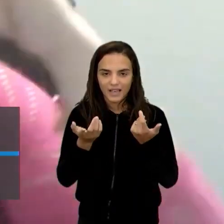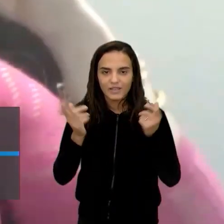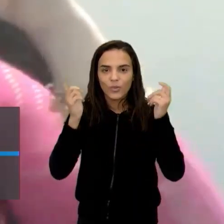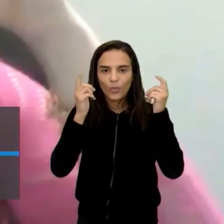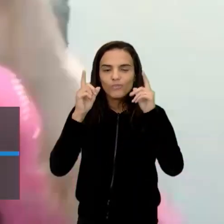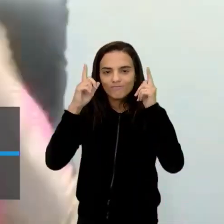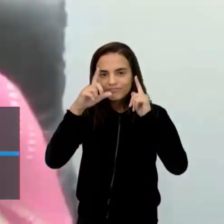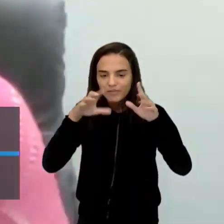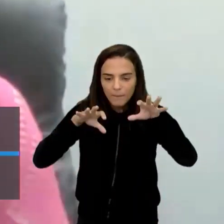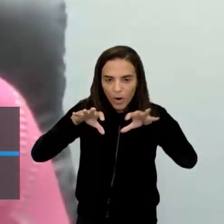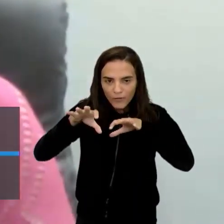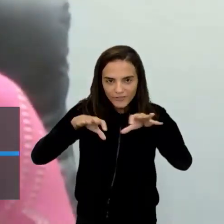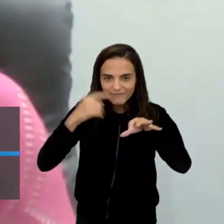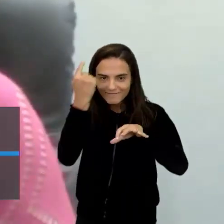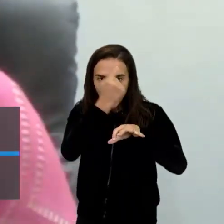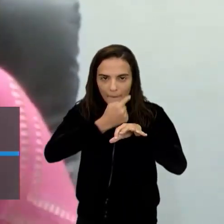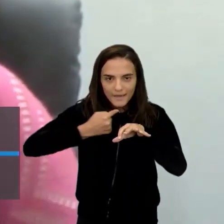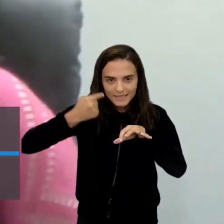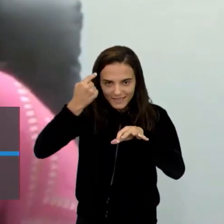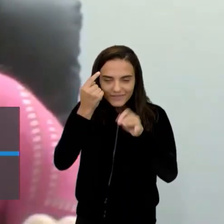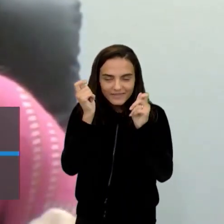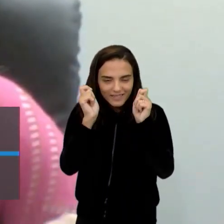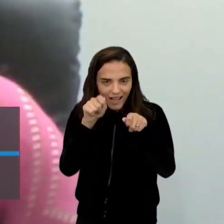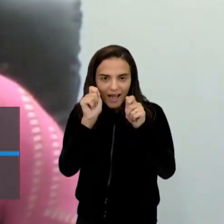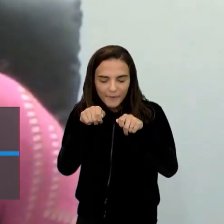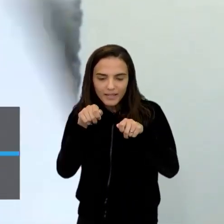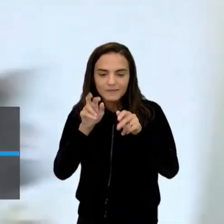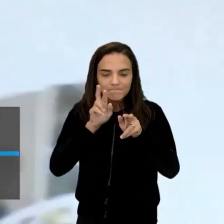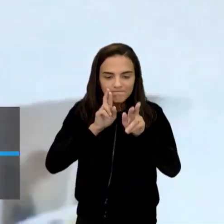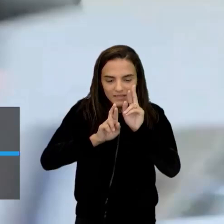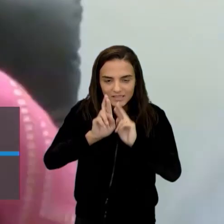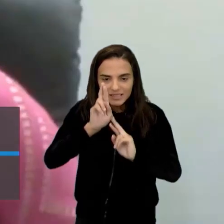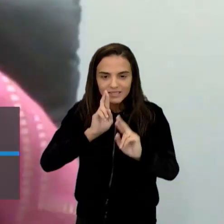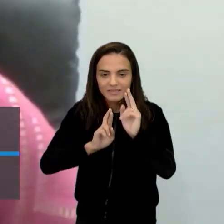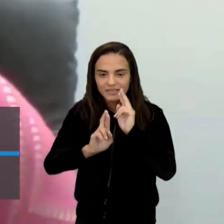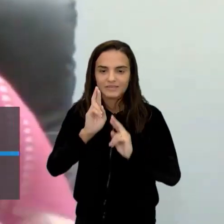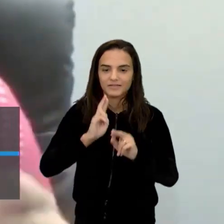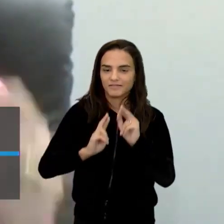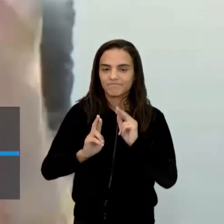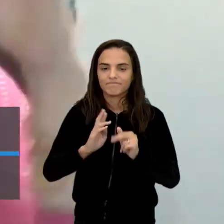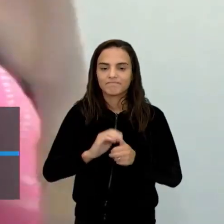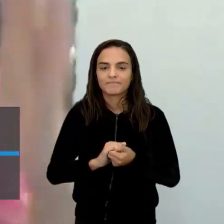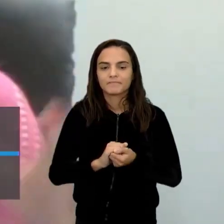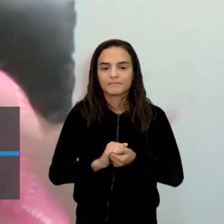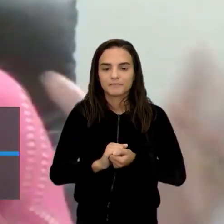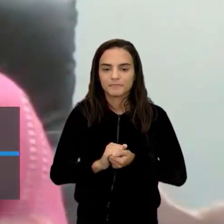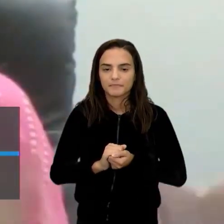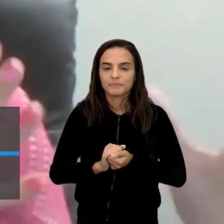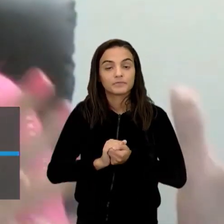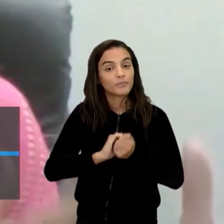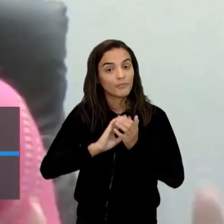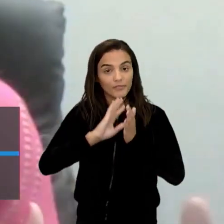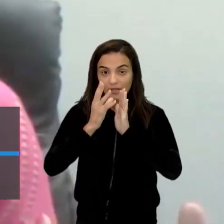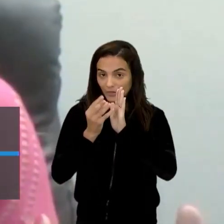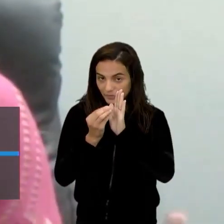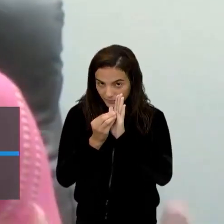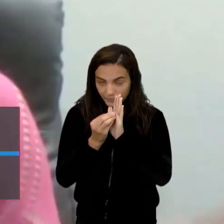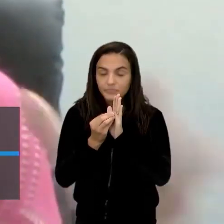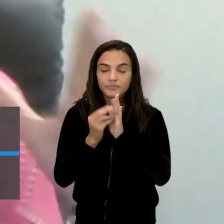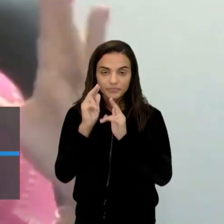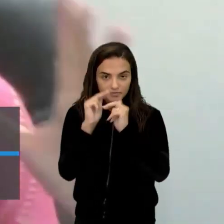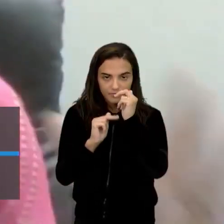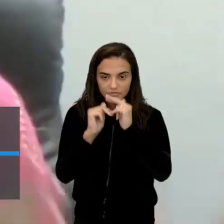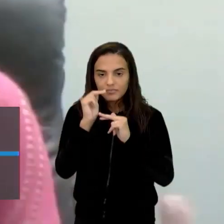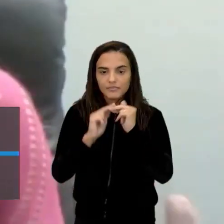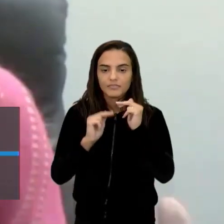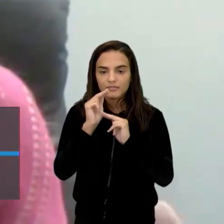move o que ele precisa. Tá bom? Para dar resposta à nossa necessidade. Todos esses instrumentais,